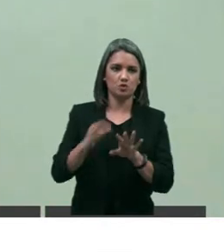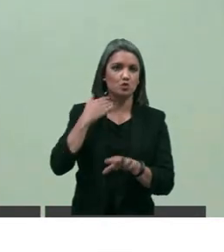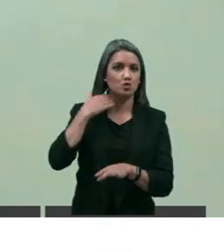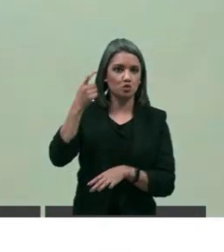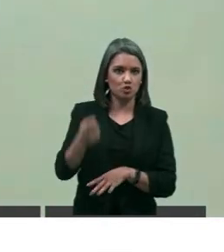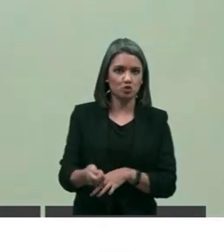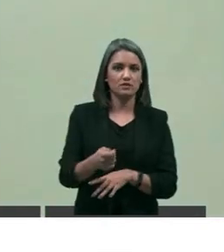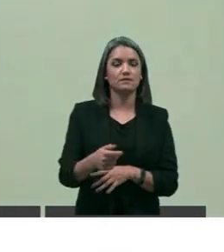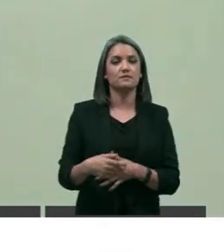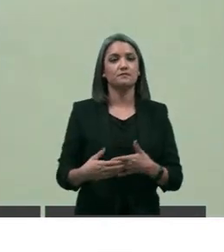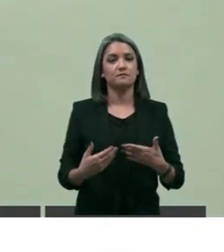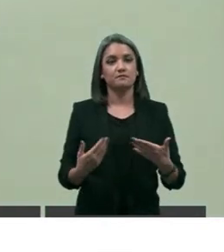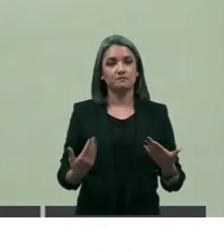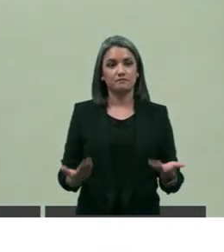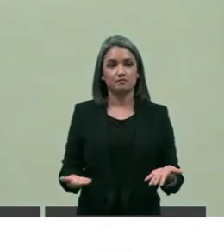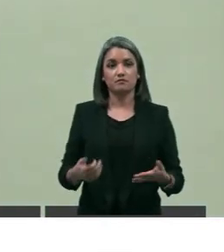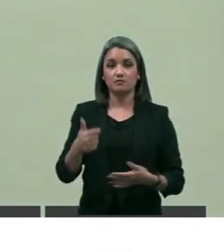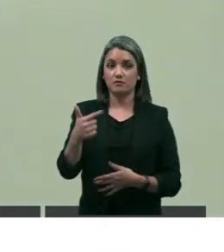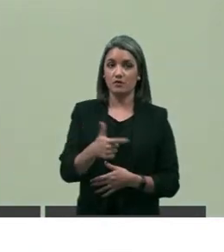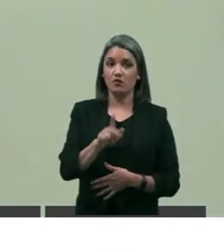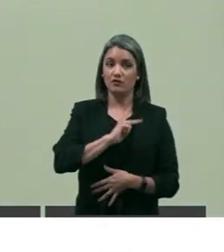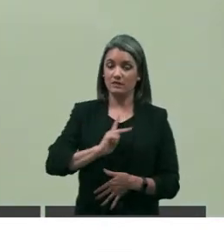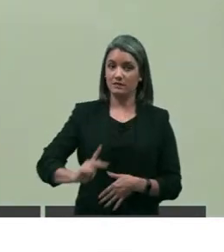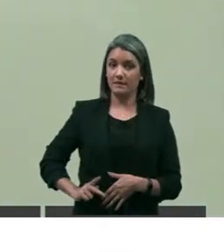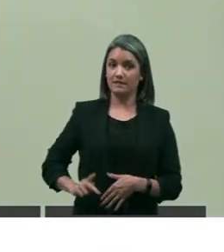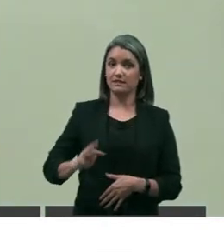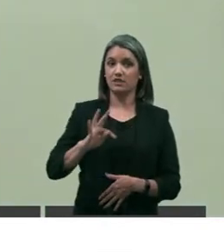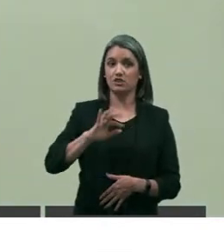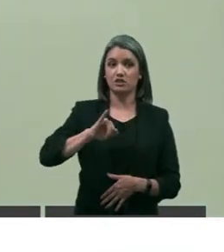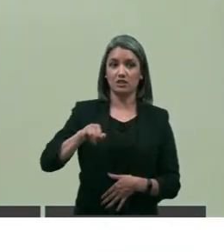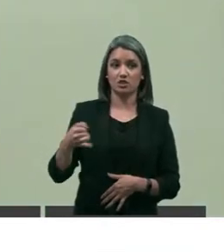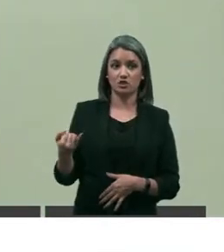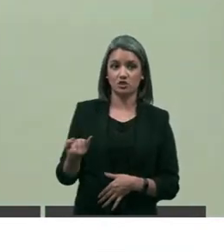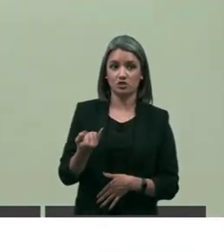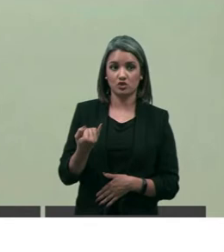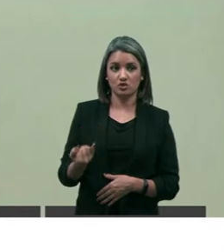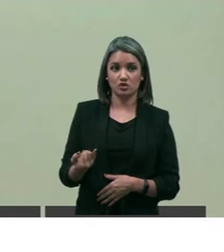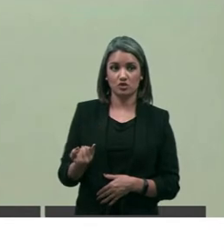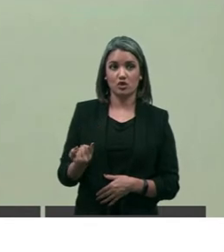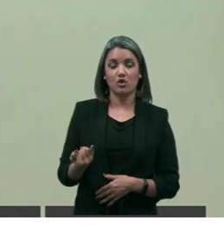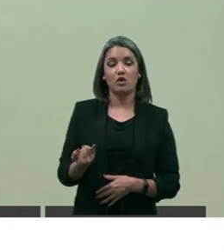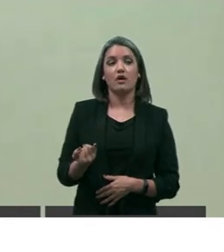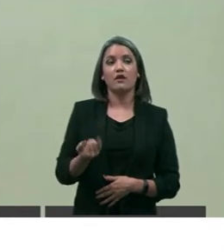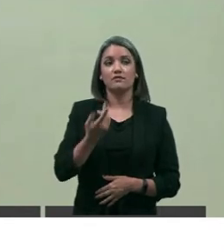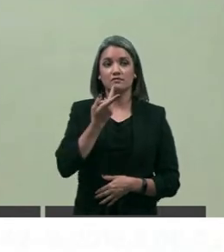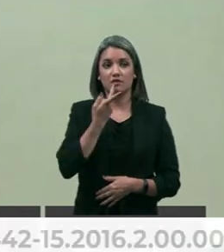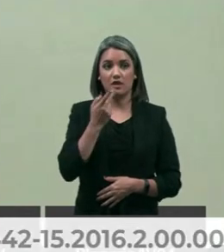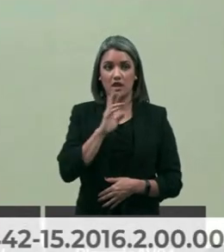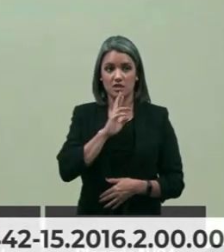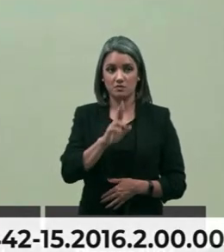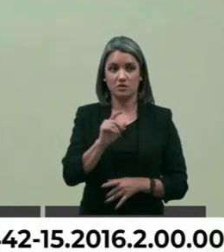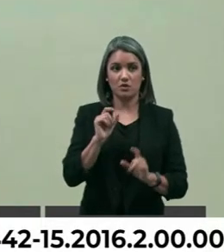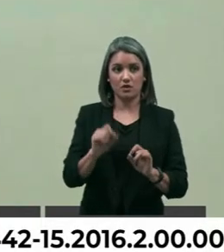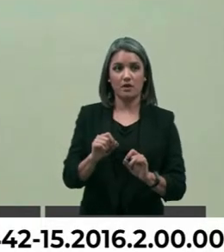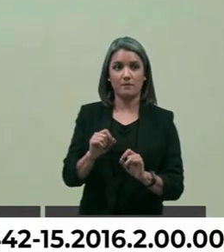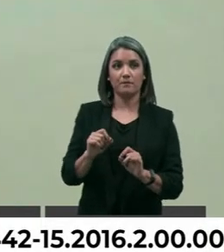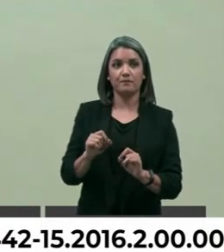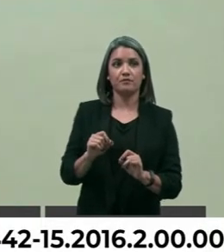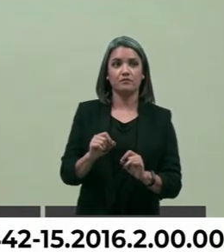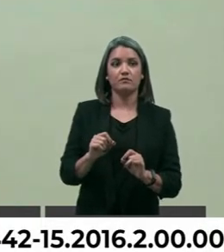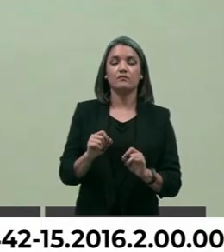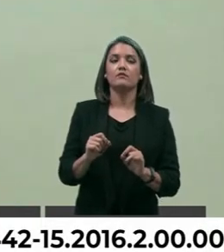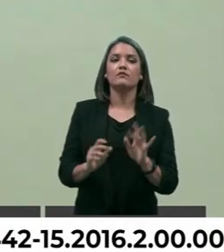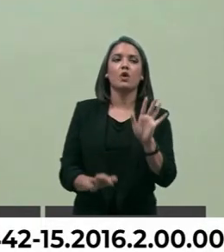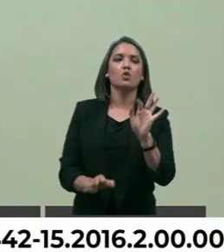cumprimento, o vice-presidente do TJ de São Paulo houve por bem adotar o seguinte procedimento: convocar o magistrado para que